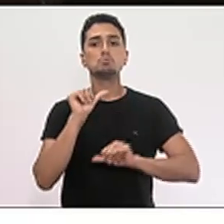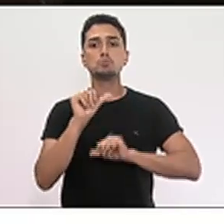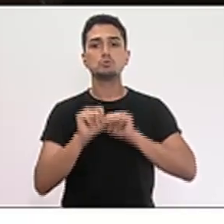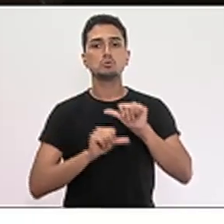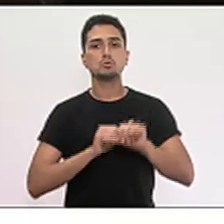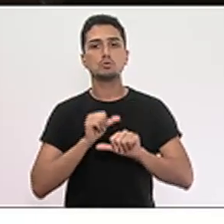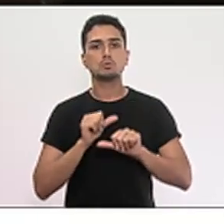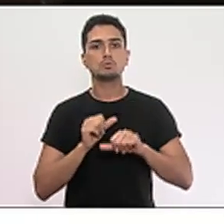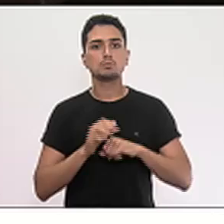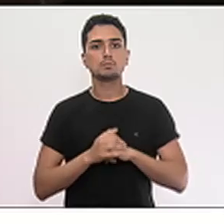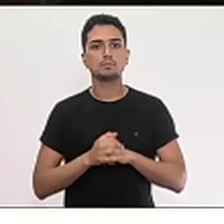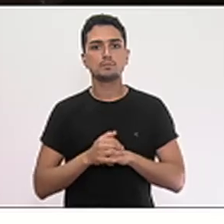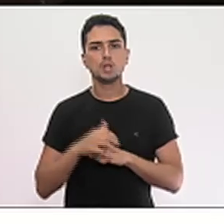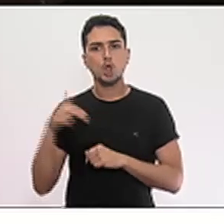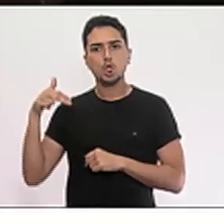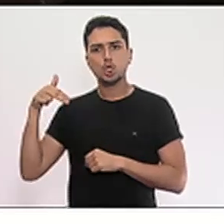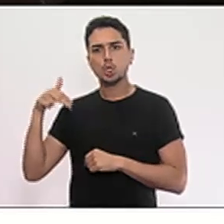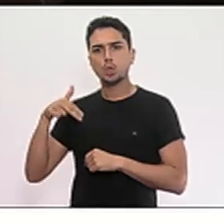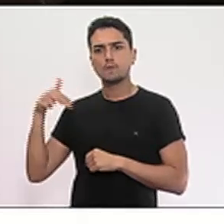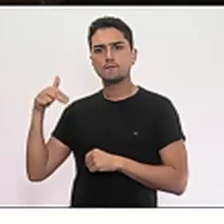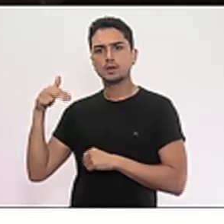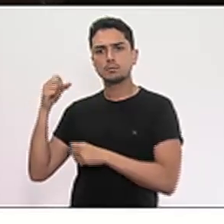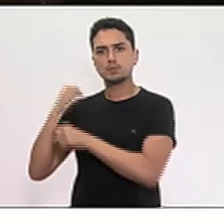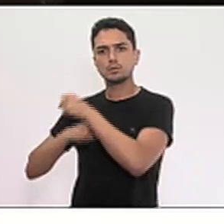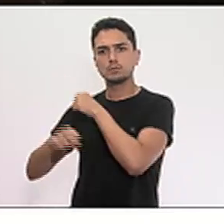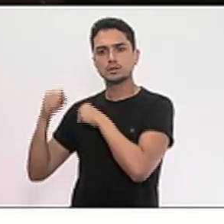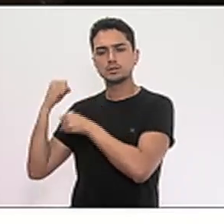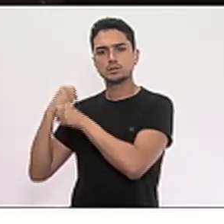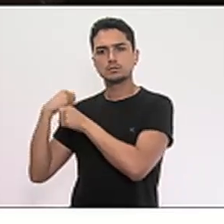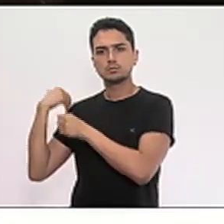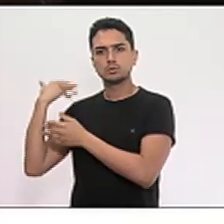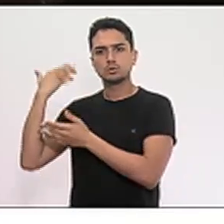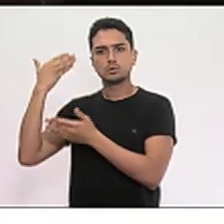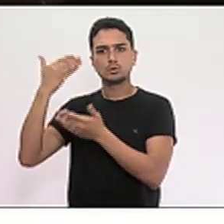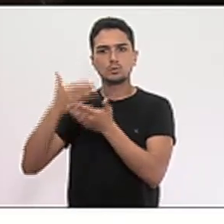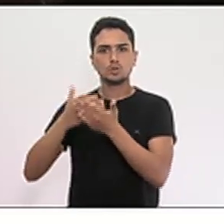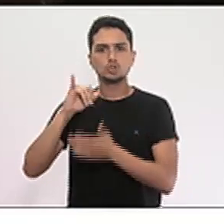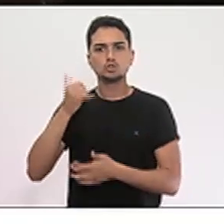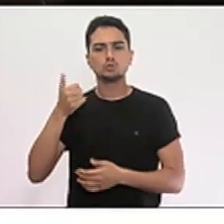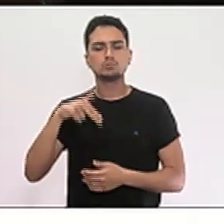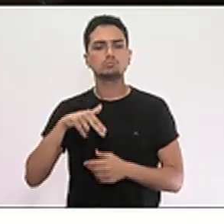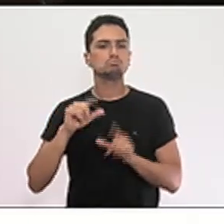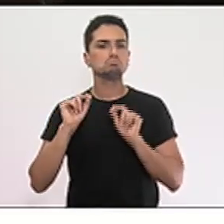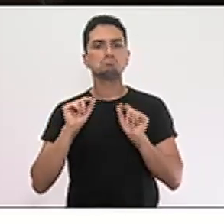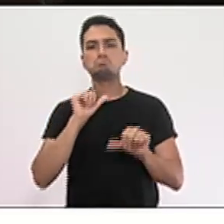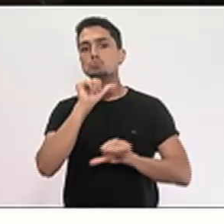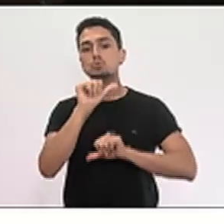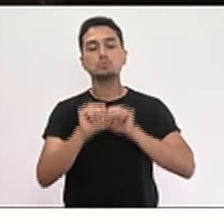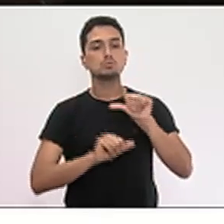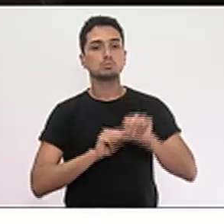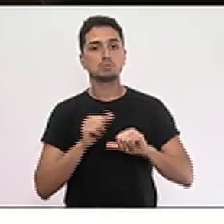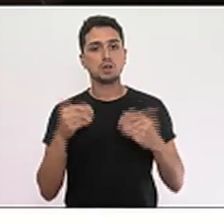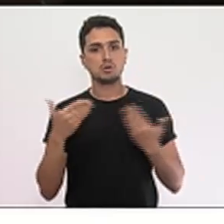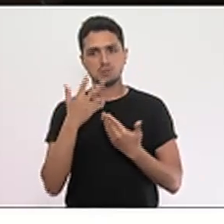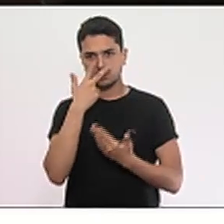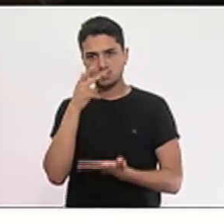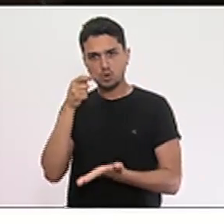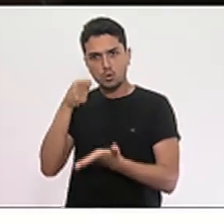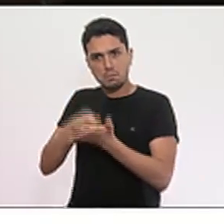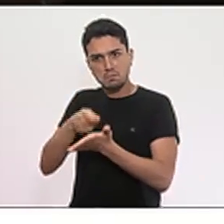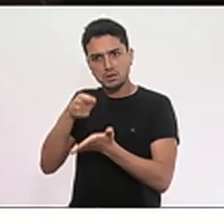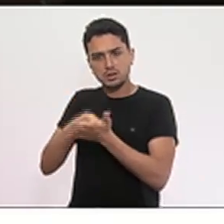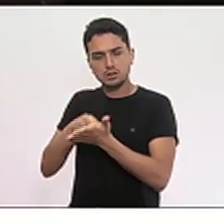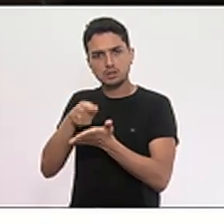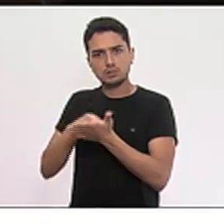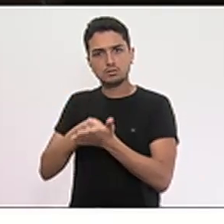dia, novembro do ano passado, para cá, que agora obriga o governo a vender a SEDAI.